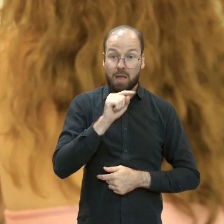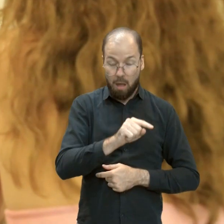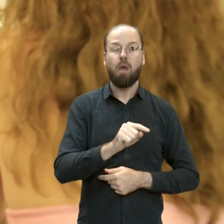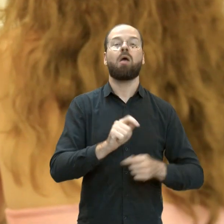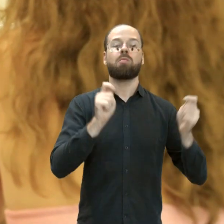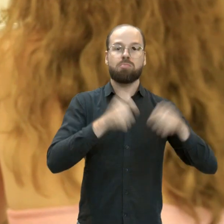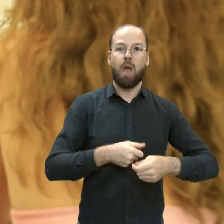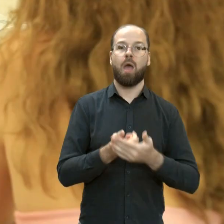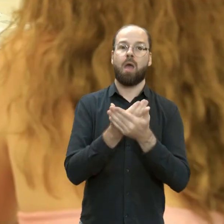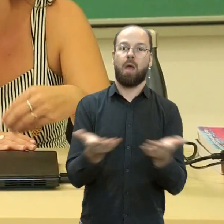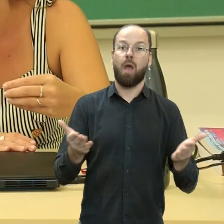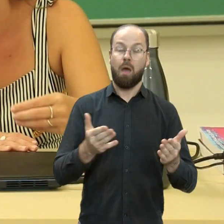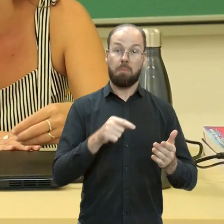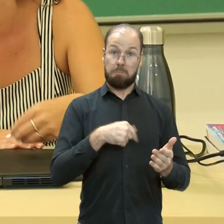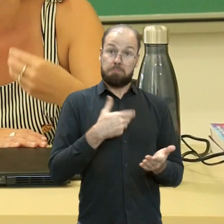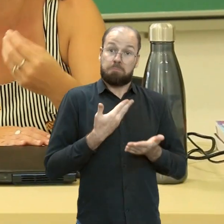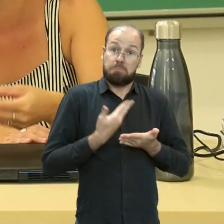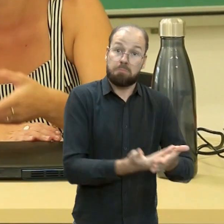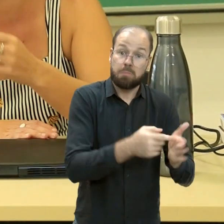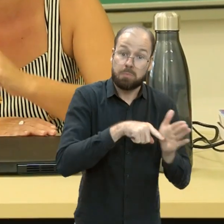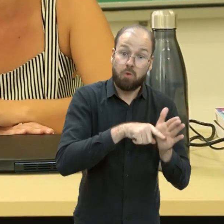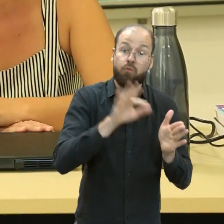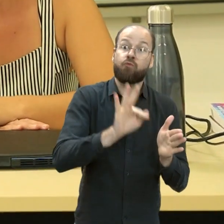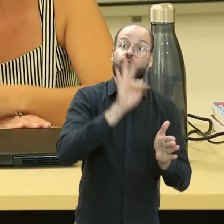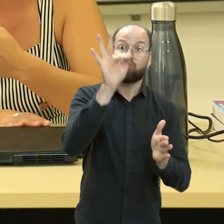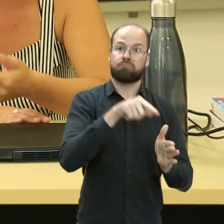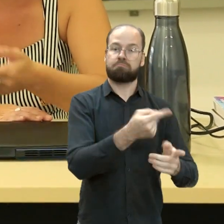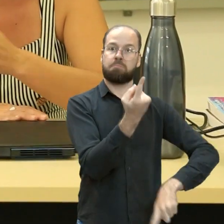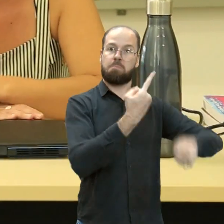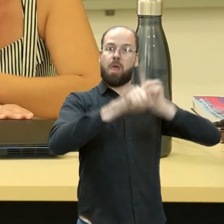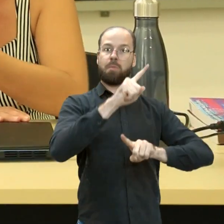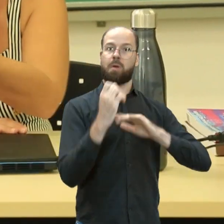para transformar o objeto de estudo em um modelo de negócios.